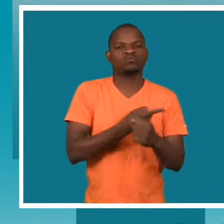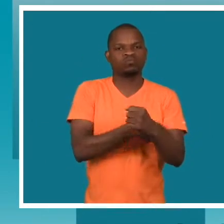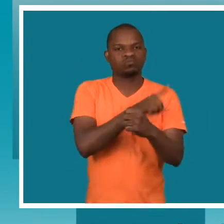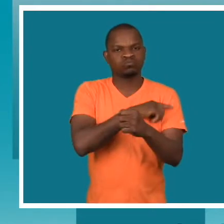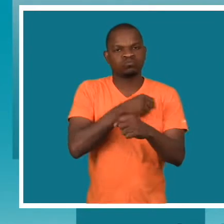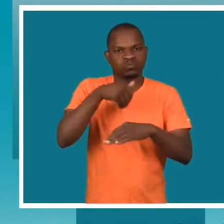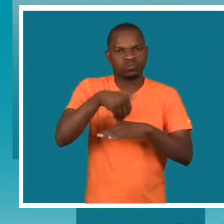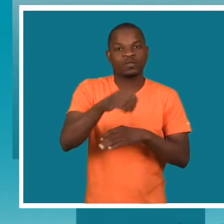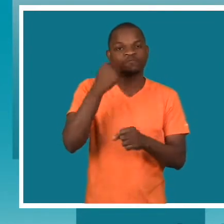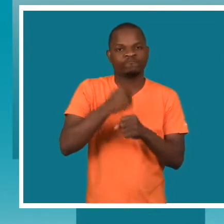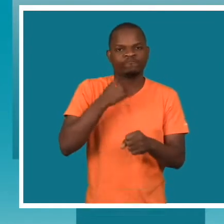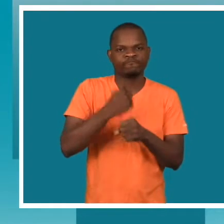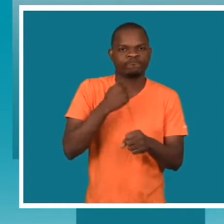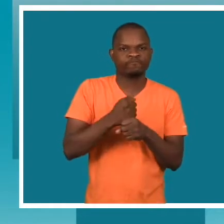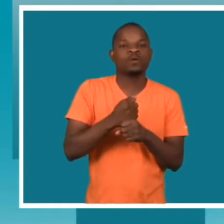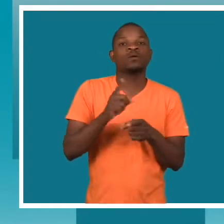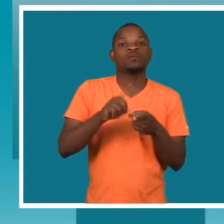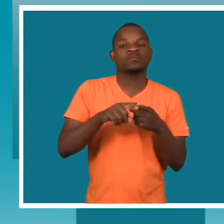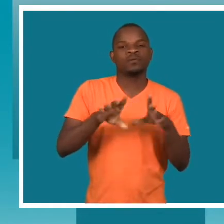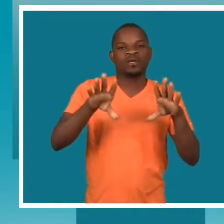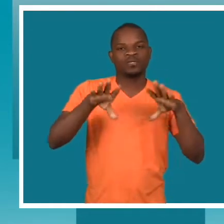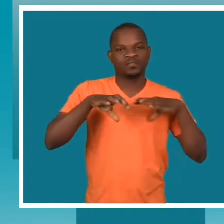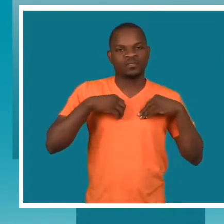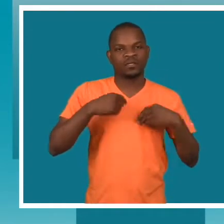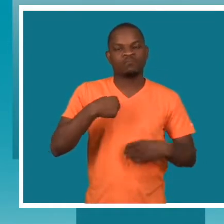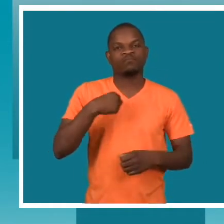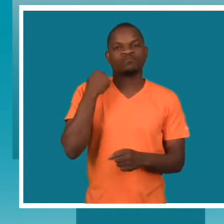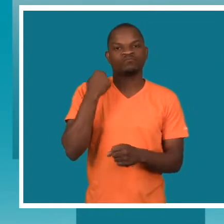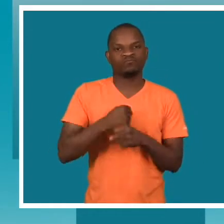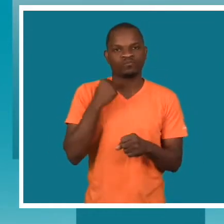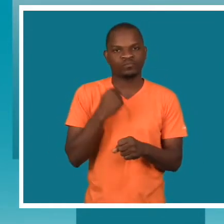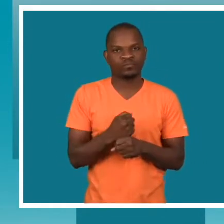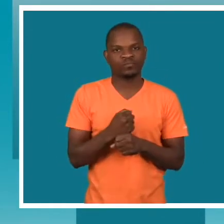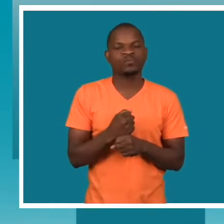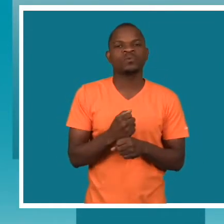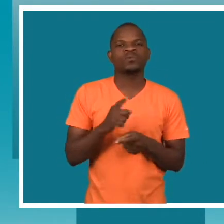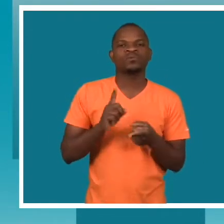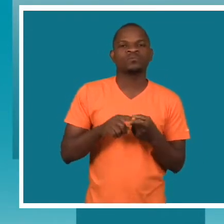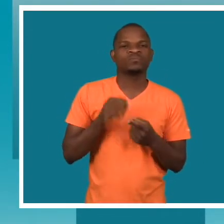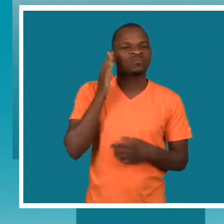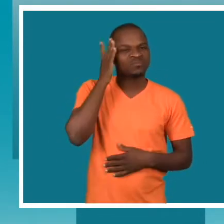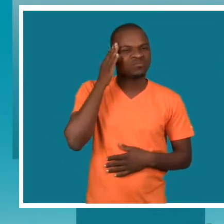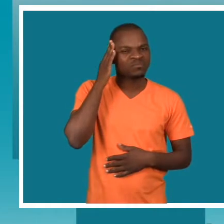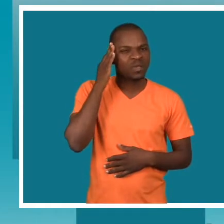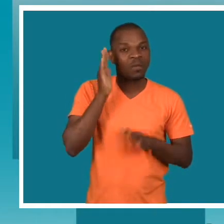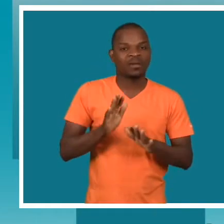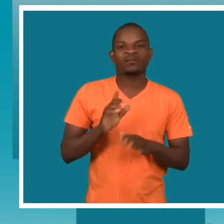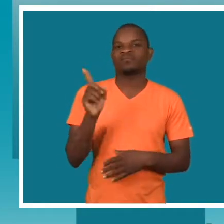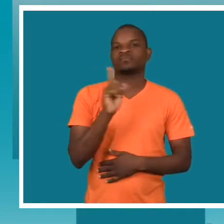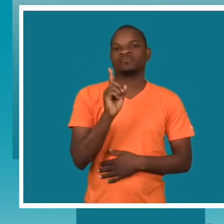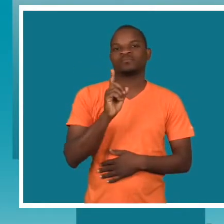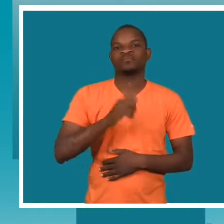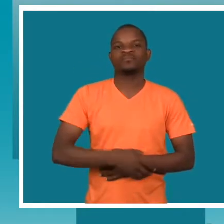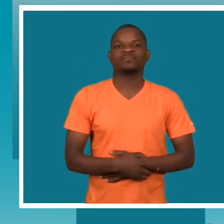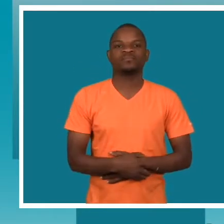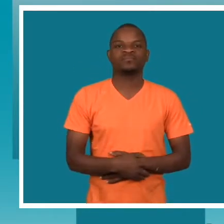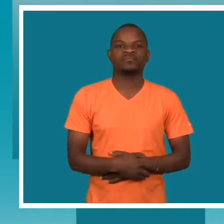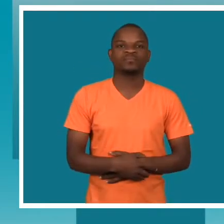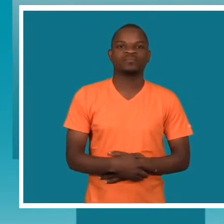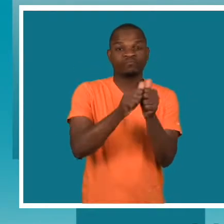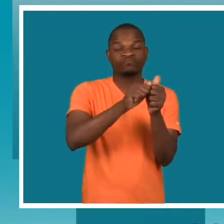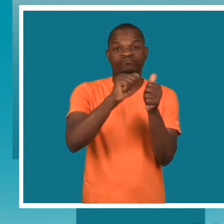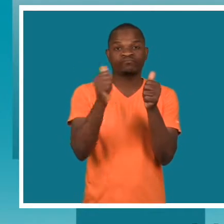das coisas que me dá mais força para eu continuar a trabalhar, eu continuar a acreditar no meu trabalho e eu acho que não